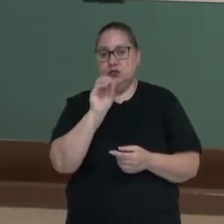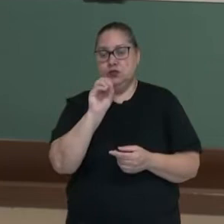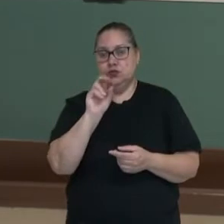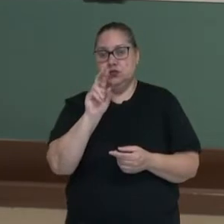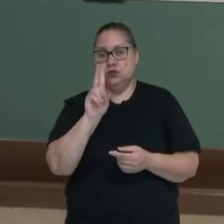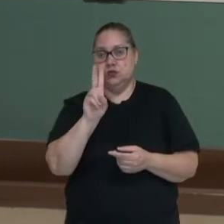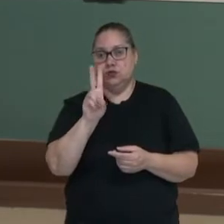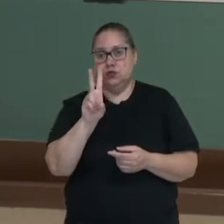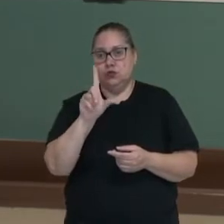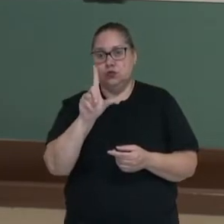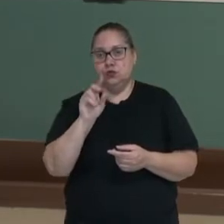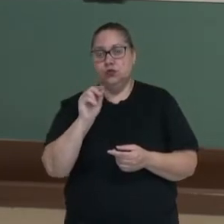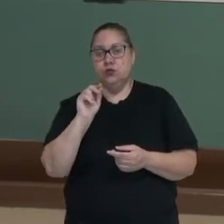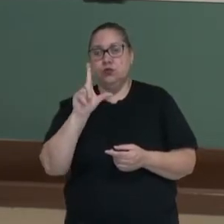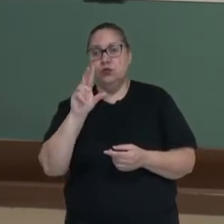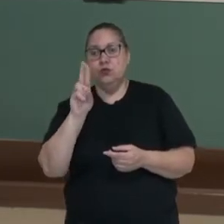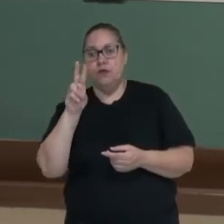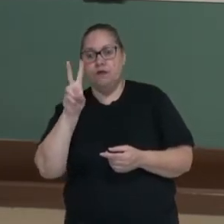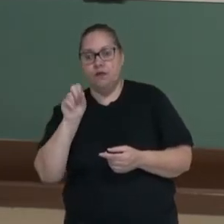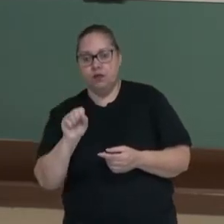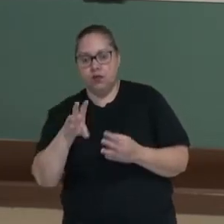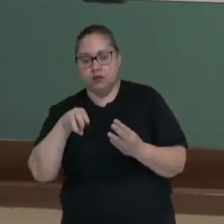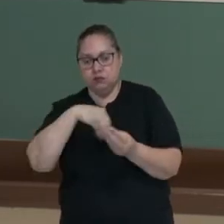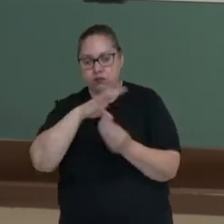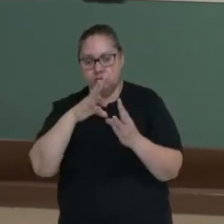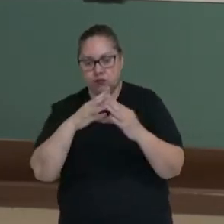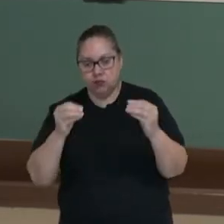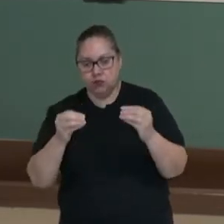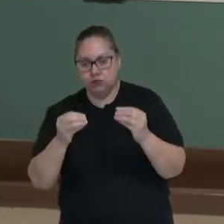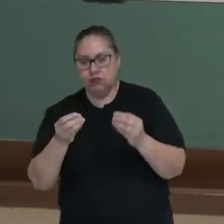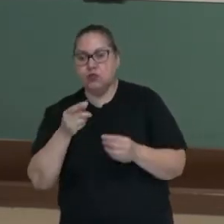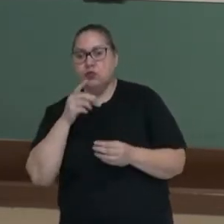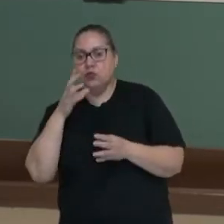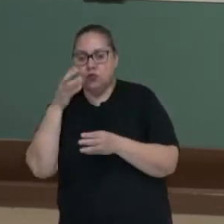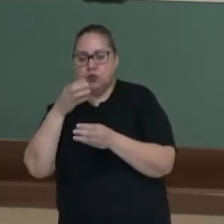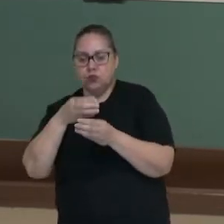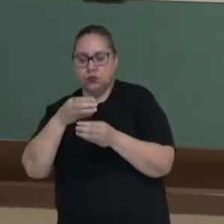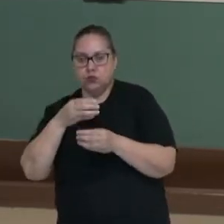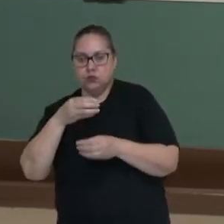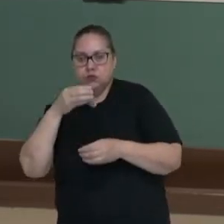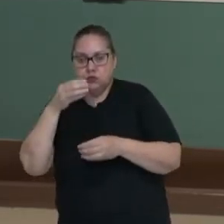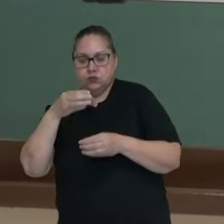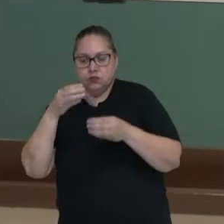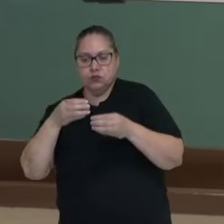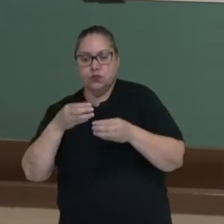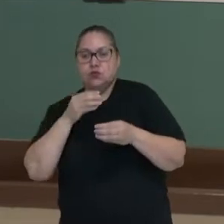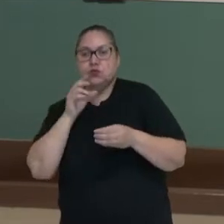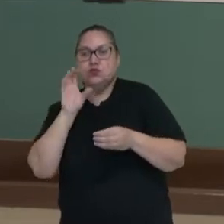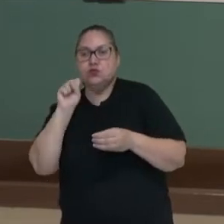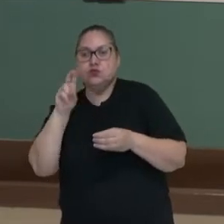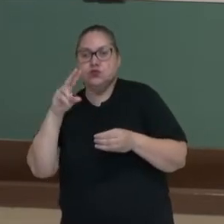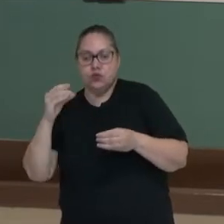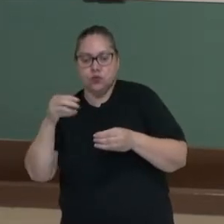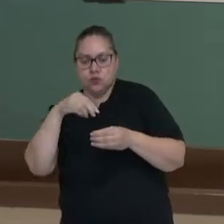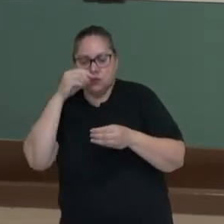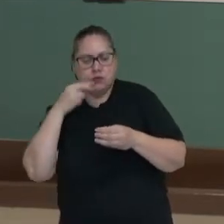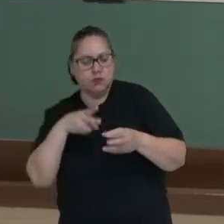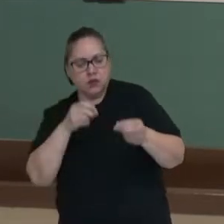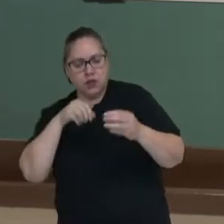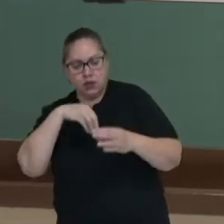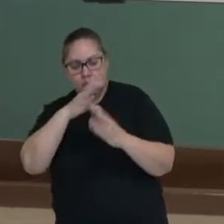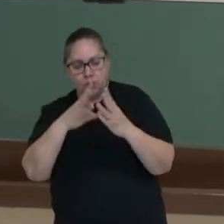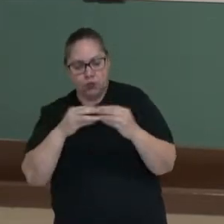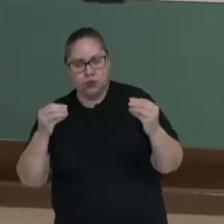caso do suco em pó na água. Você joga e você percebe ele dissolver.